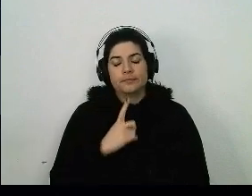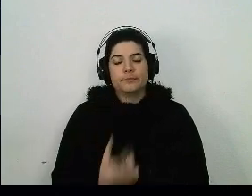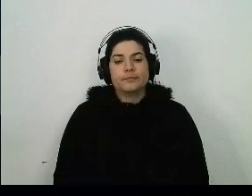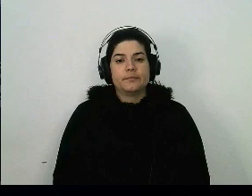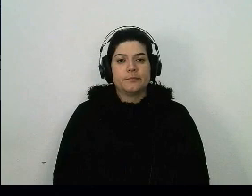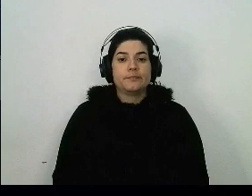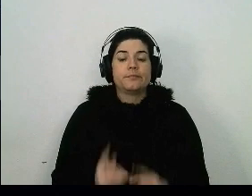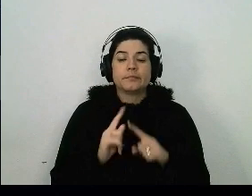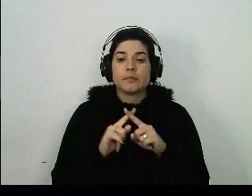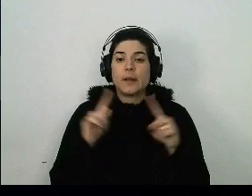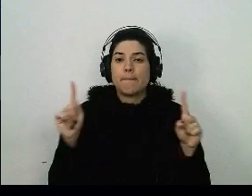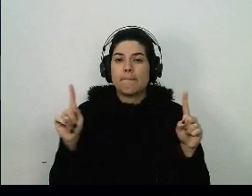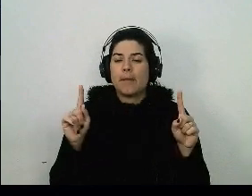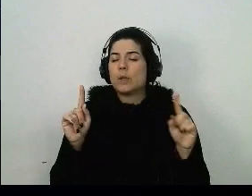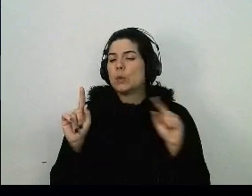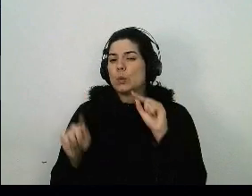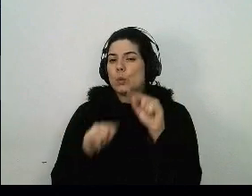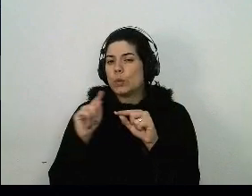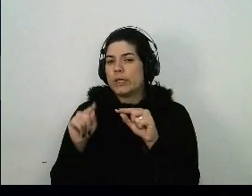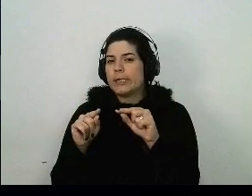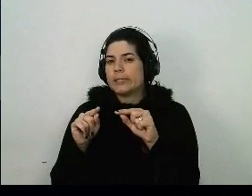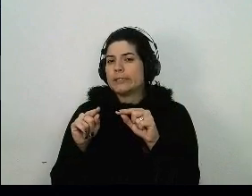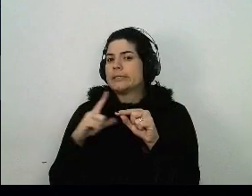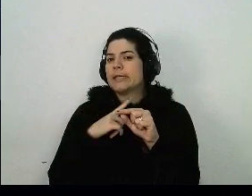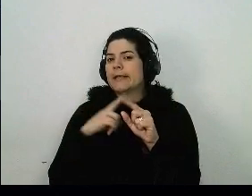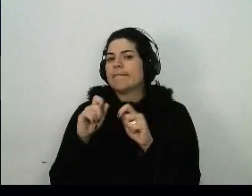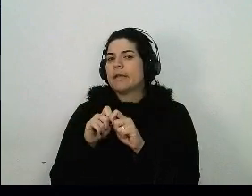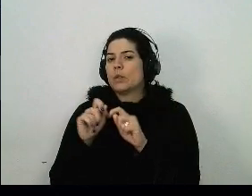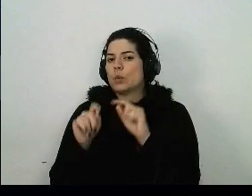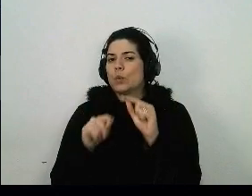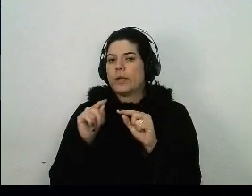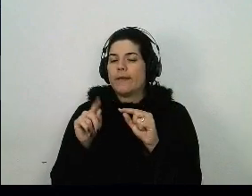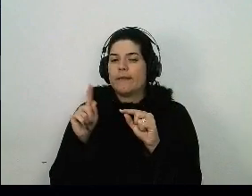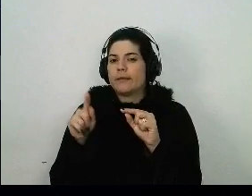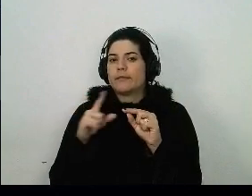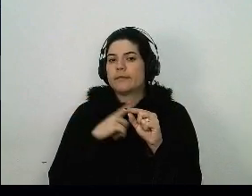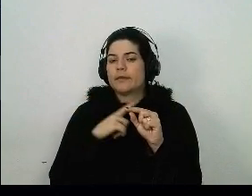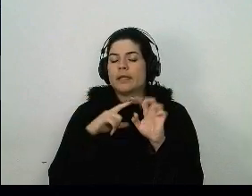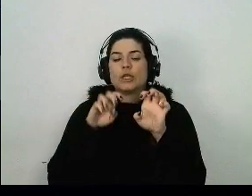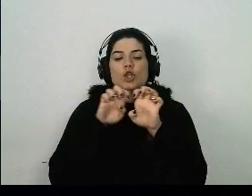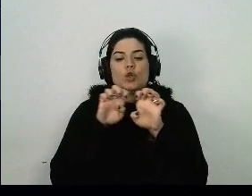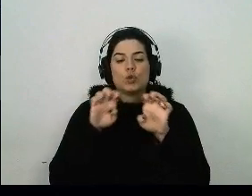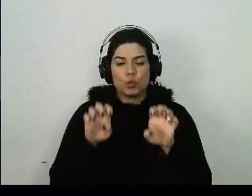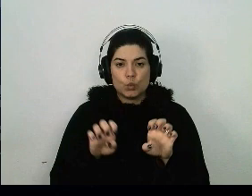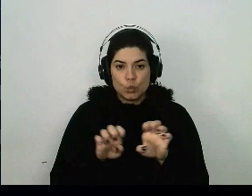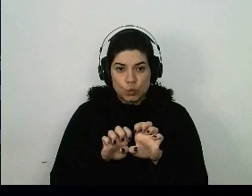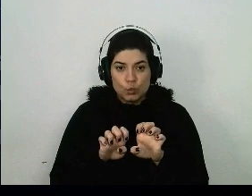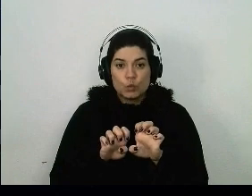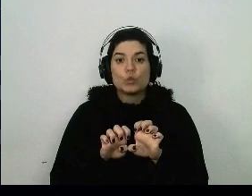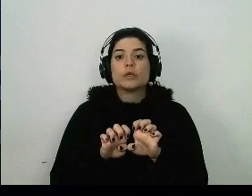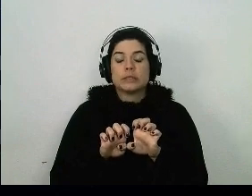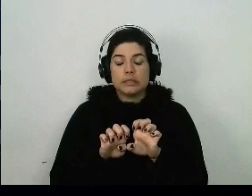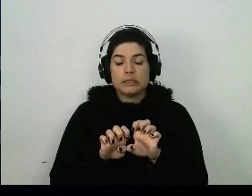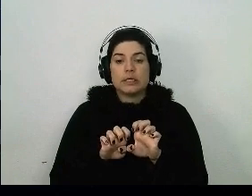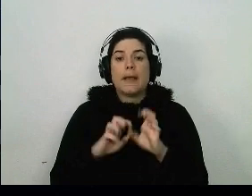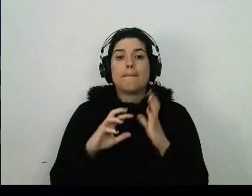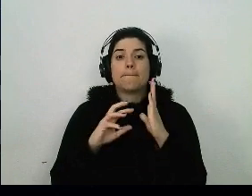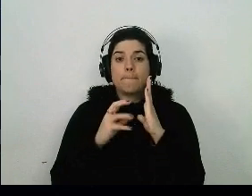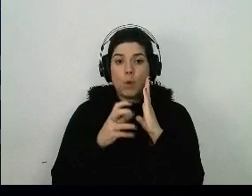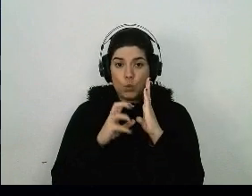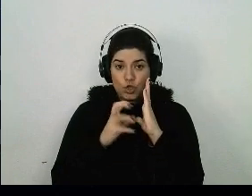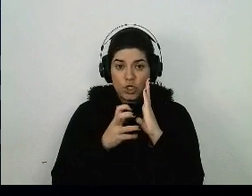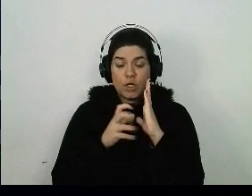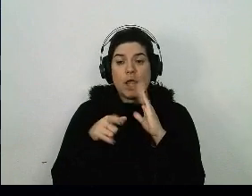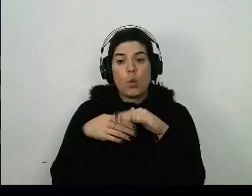debaixo dos panos, o que é que ele vai fazer? Ele vai ter uma estrutura de bancos de dados que vai ser guardado